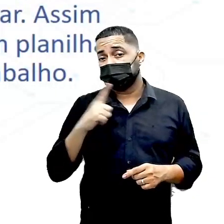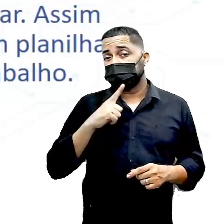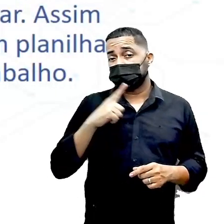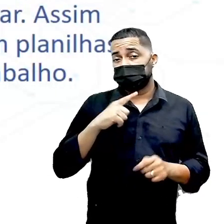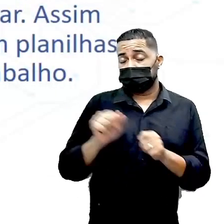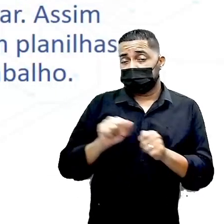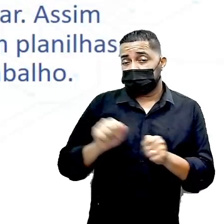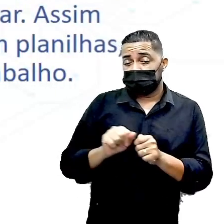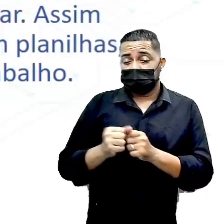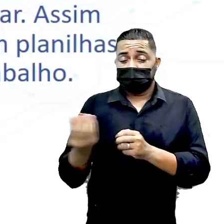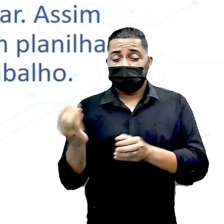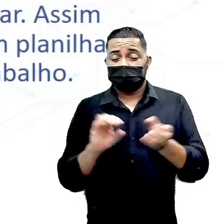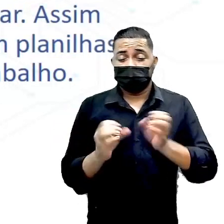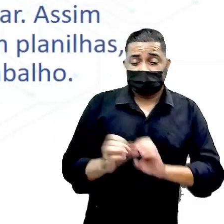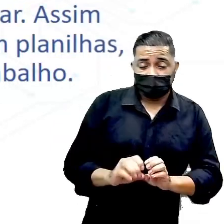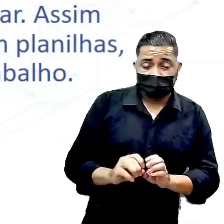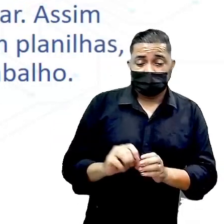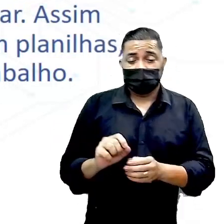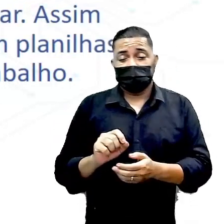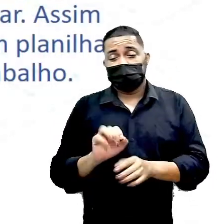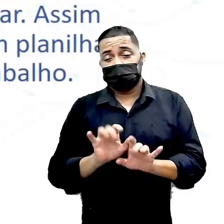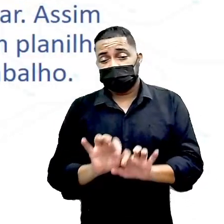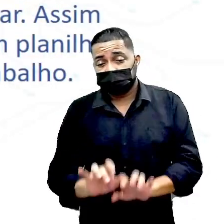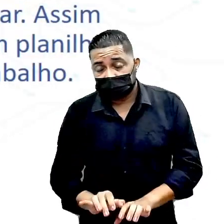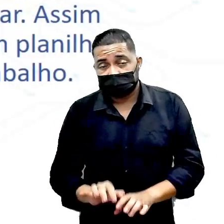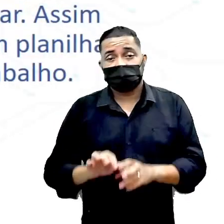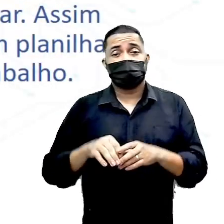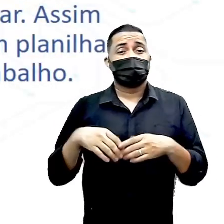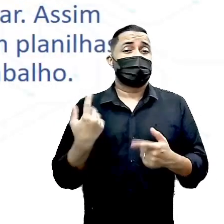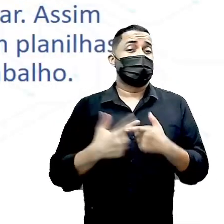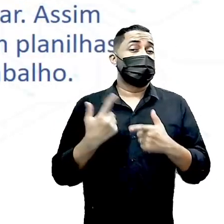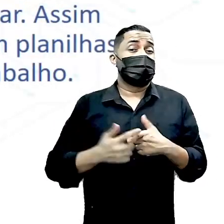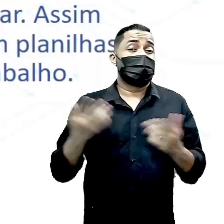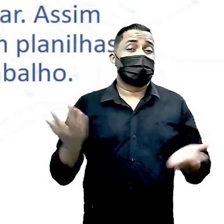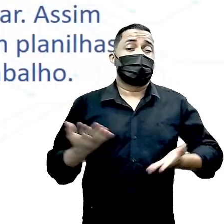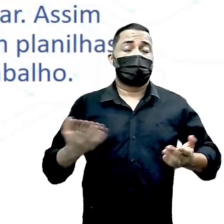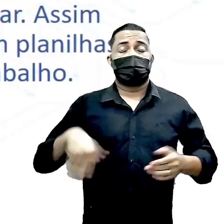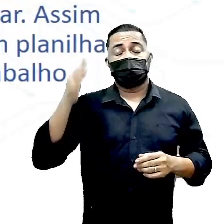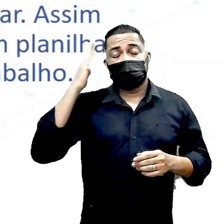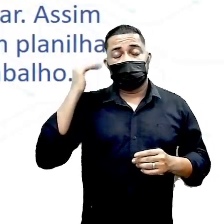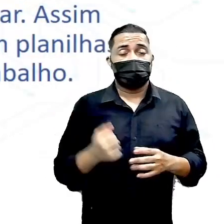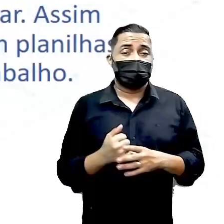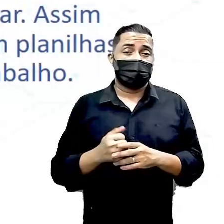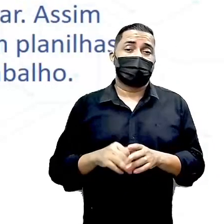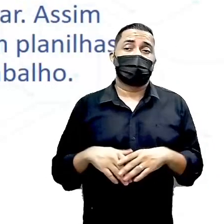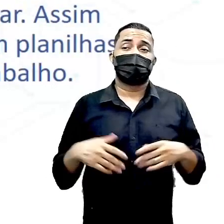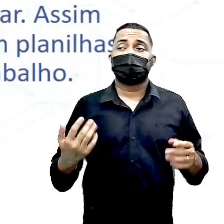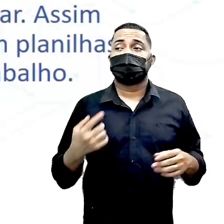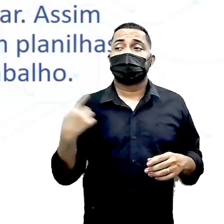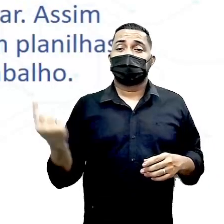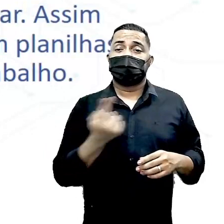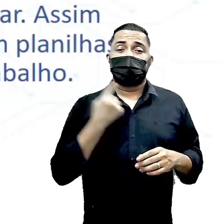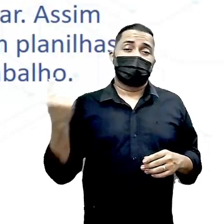editar, compilar, escrever, e até porque hoje a gente sabe que o nosso